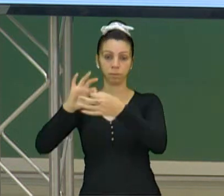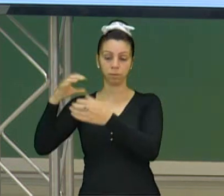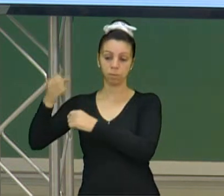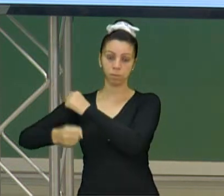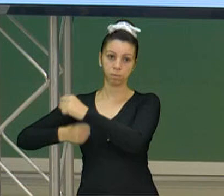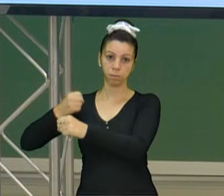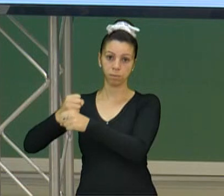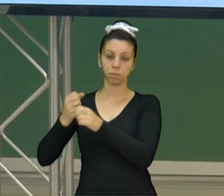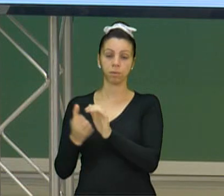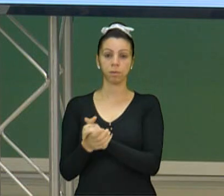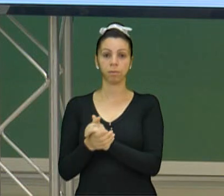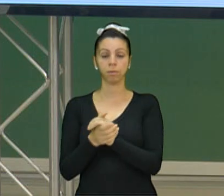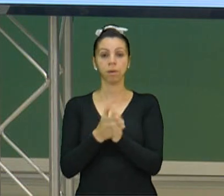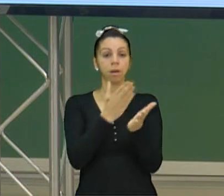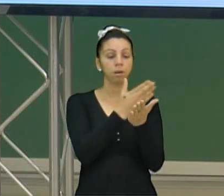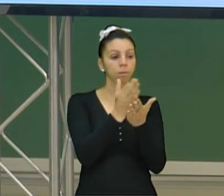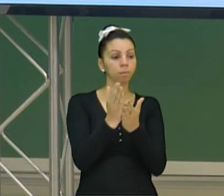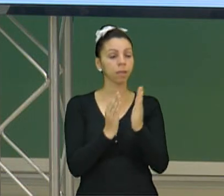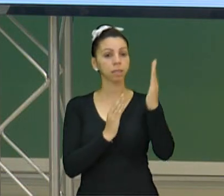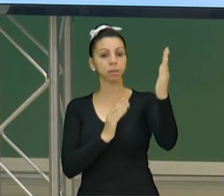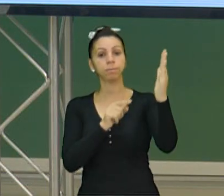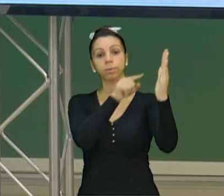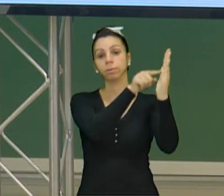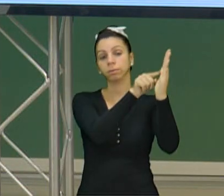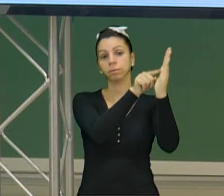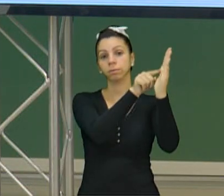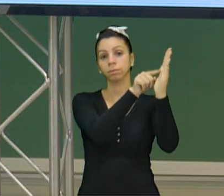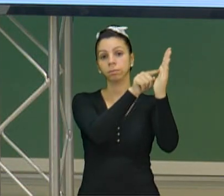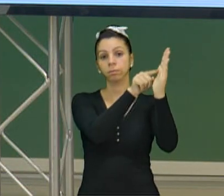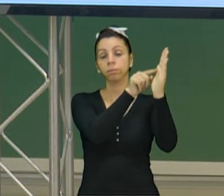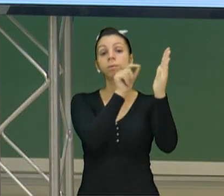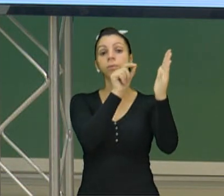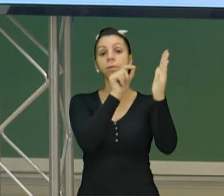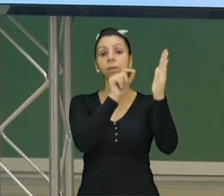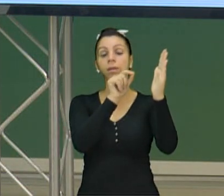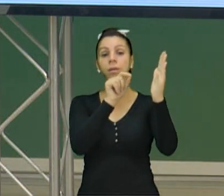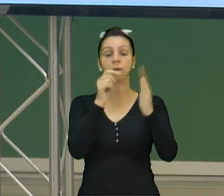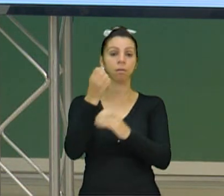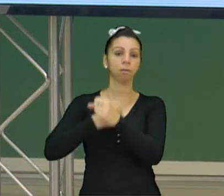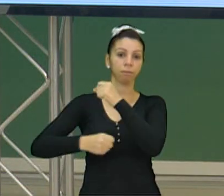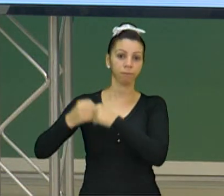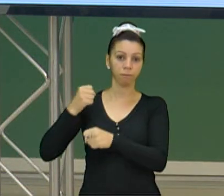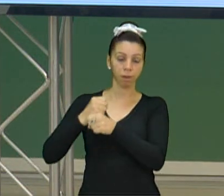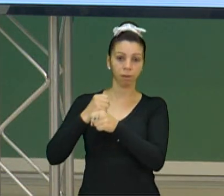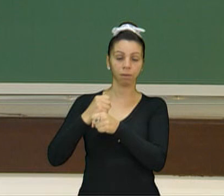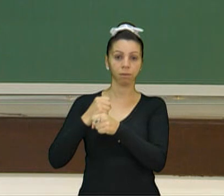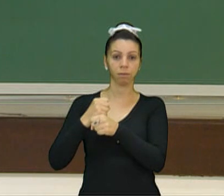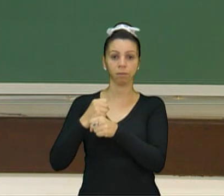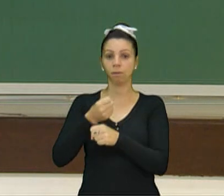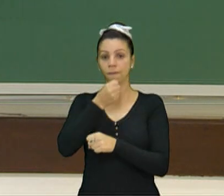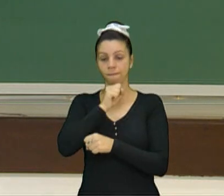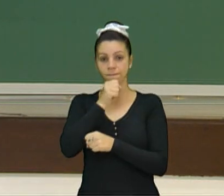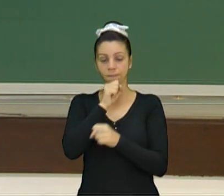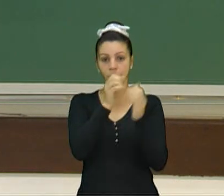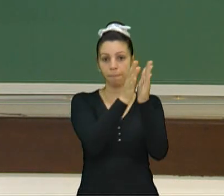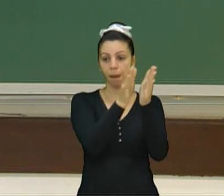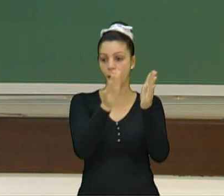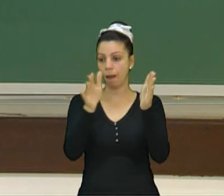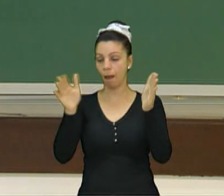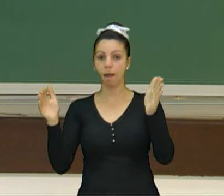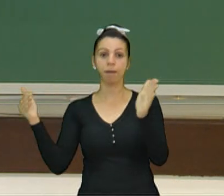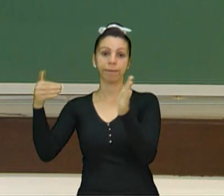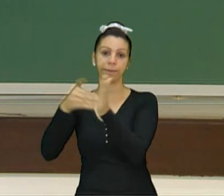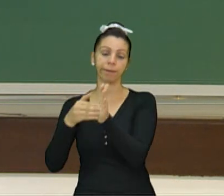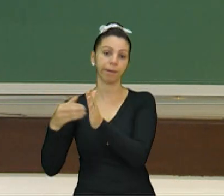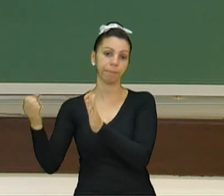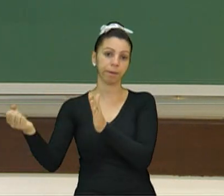antiga para a mais recente, né? Uma das mais recentes, na verdade. Mas existem outros tipos, tá?